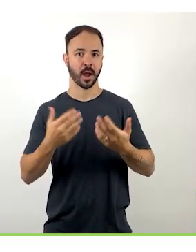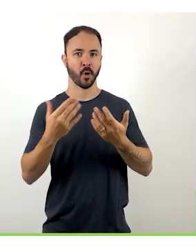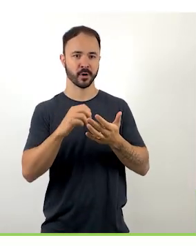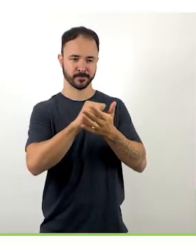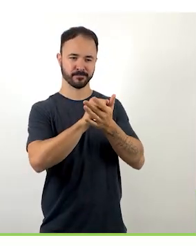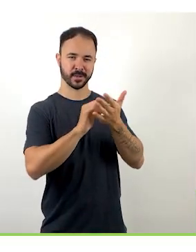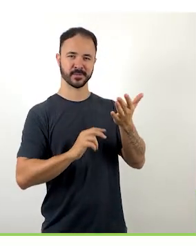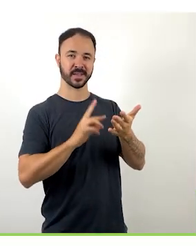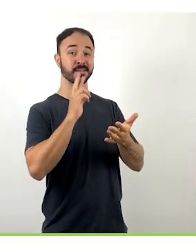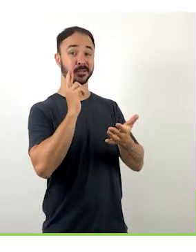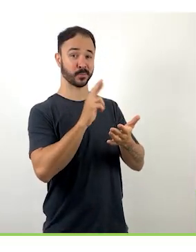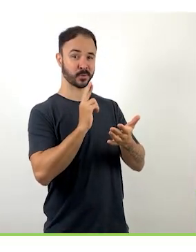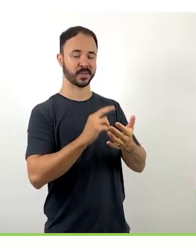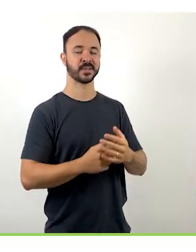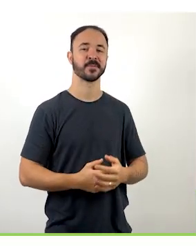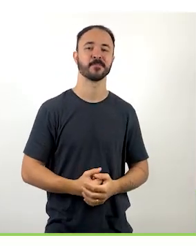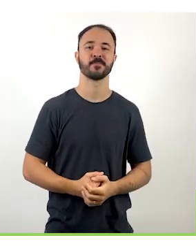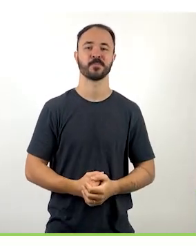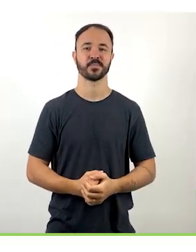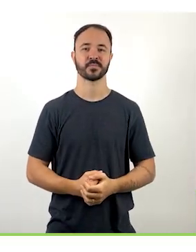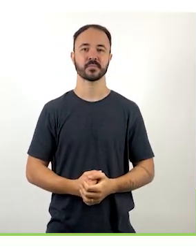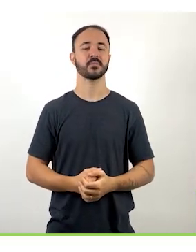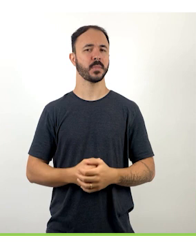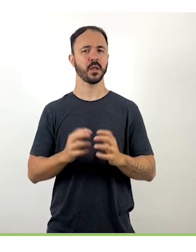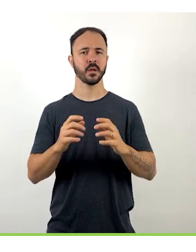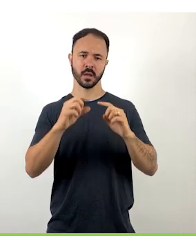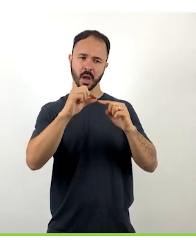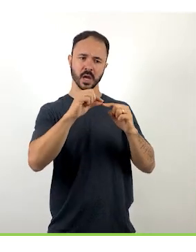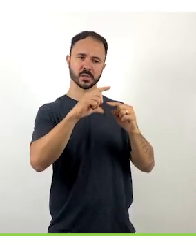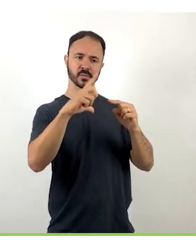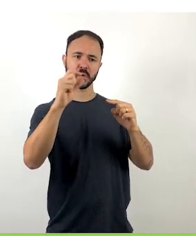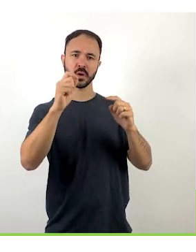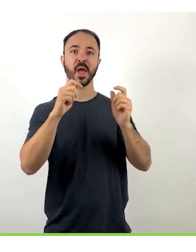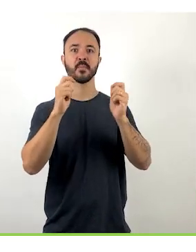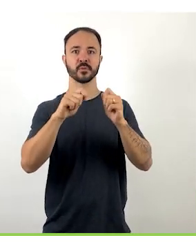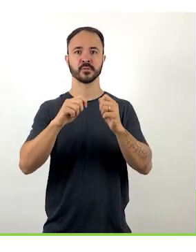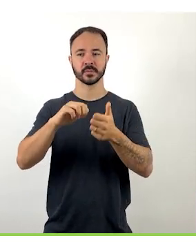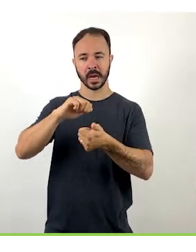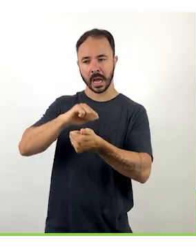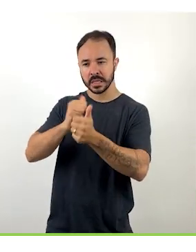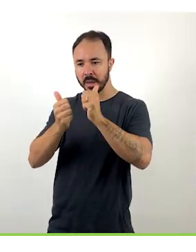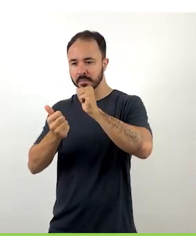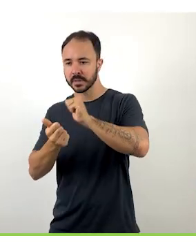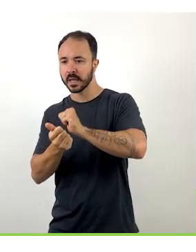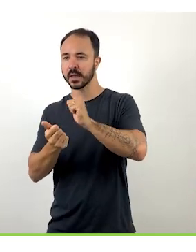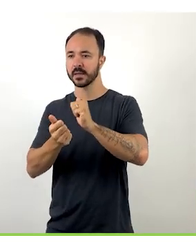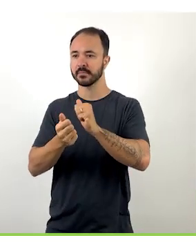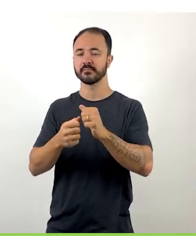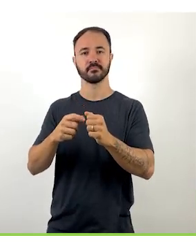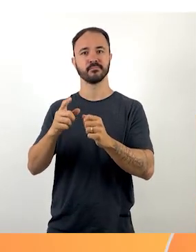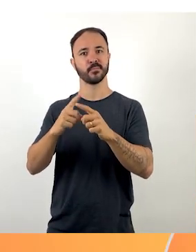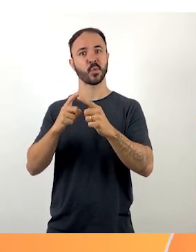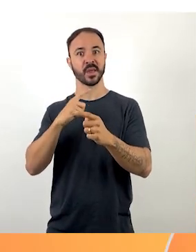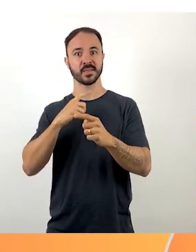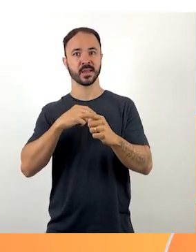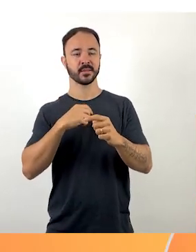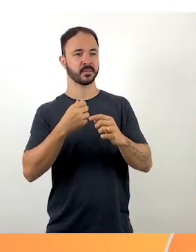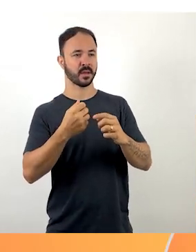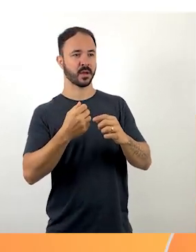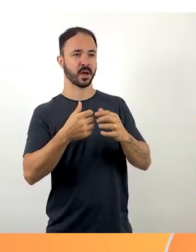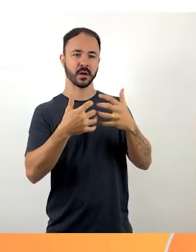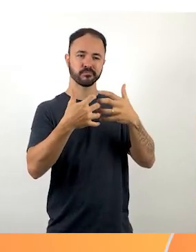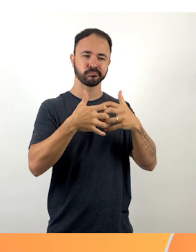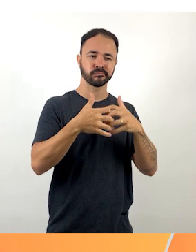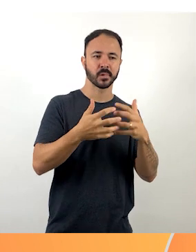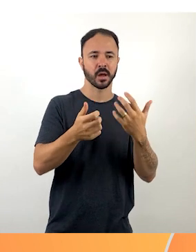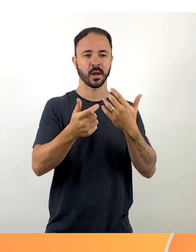realizar alguns exercícios? As folhas podem sofrer uma série de adaptações para exercer uma grande variedade de funções. Um exemplo